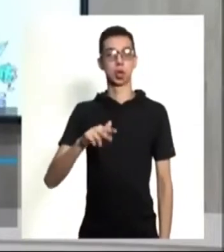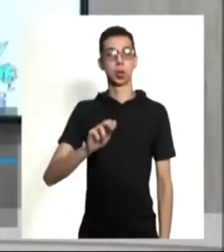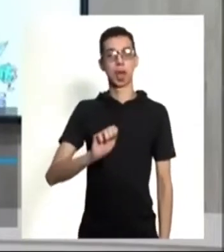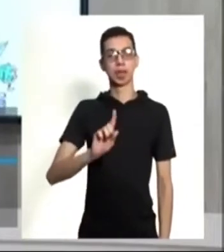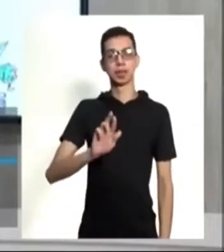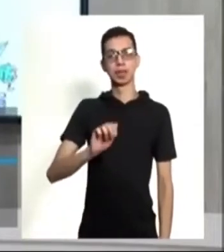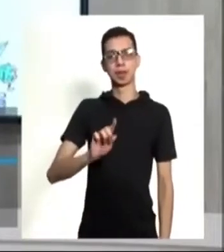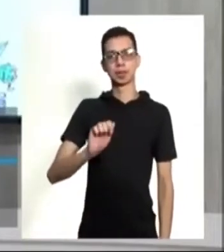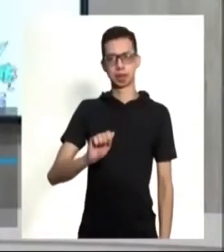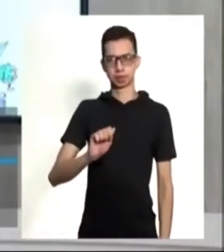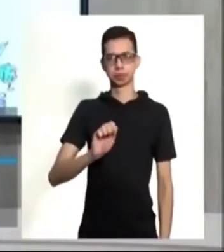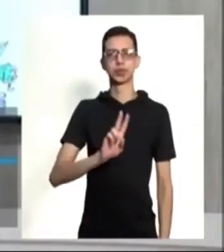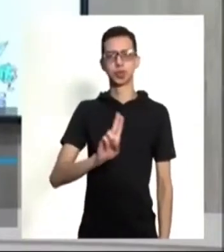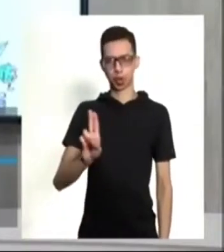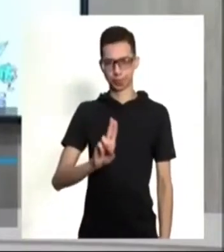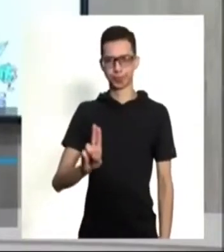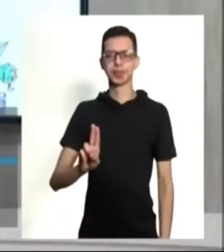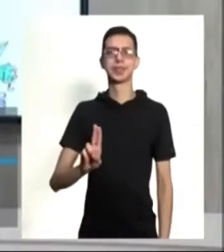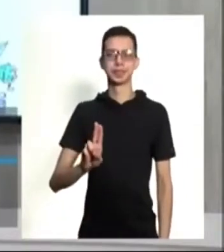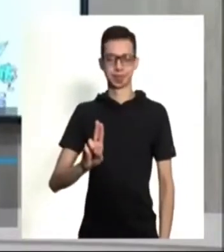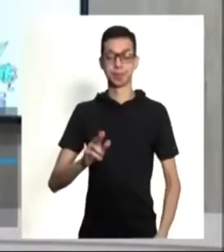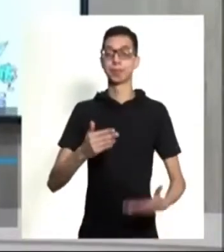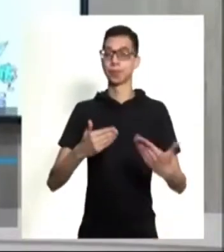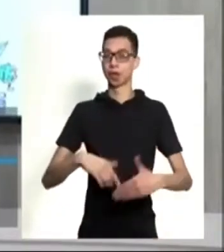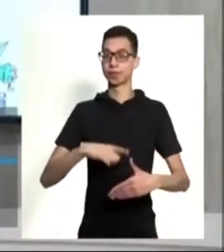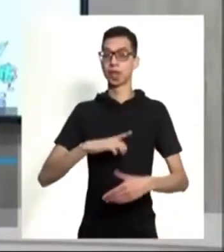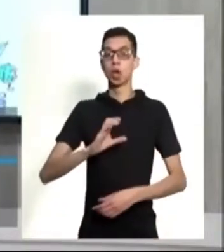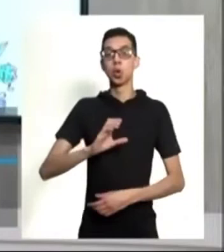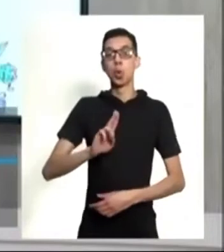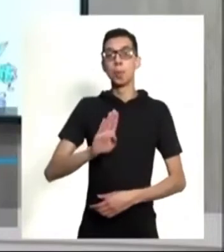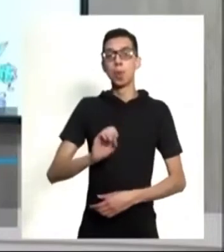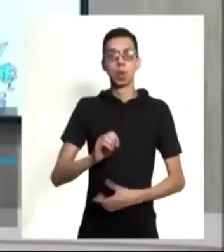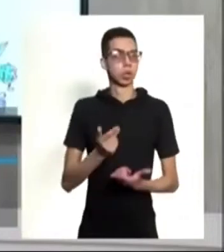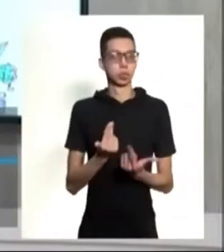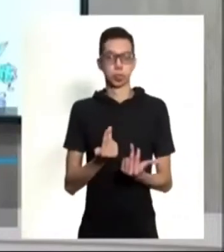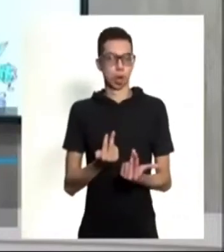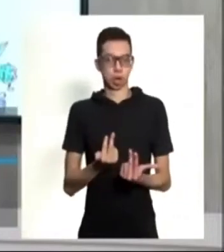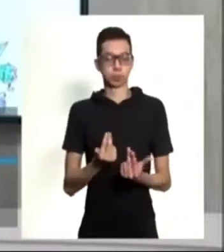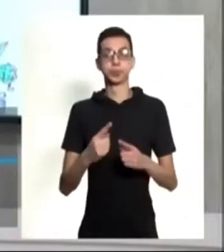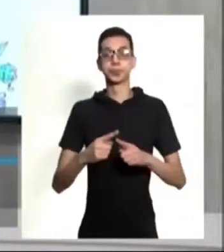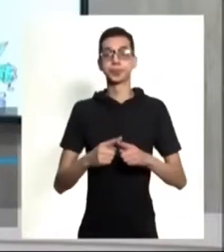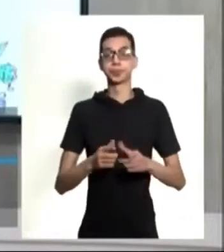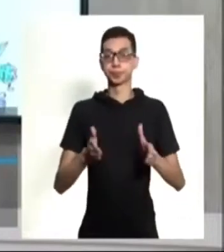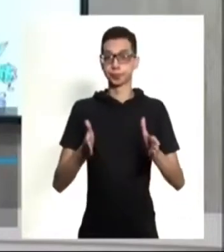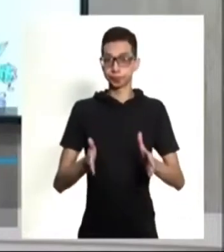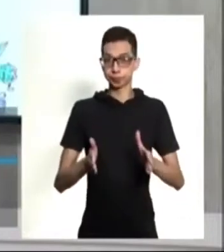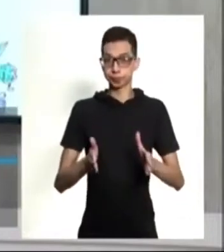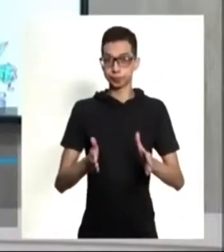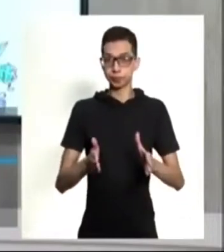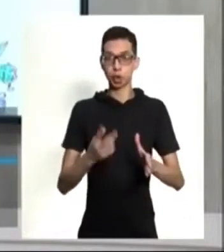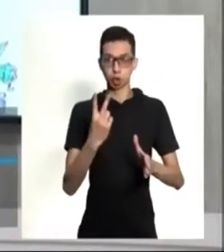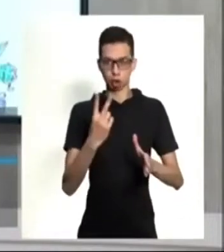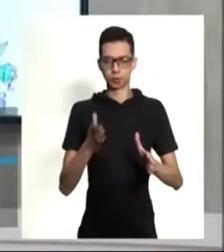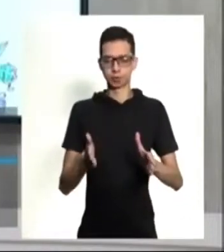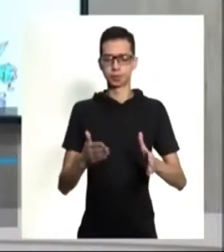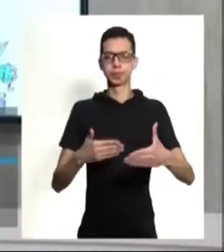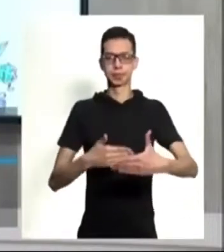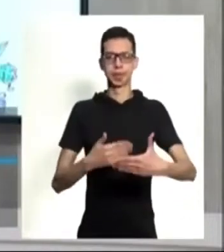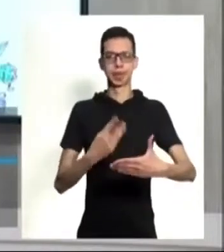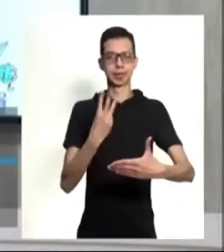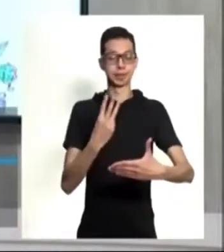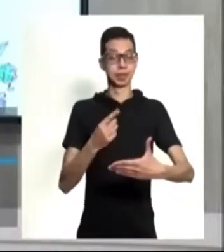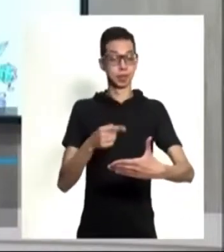quadrada, em que as 6 faces são quadradas e todas iguais entre si. Por esse motivo, todas